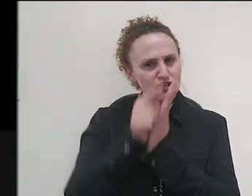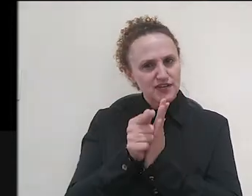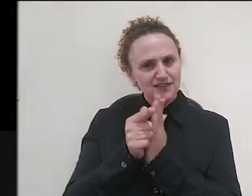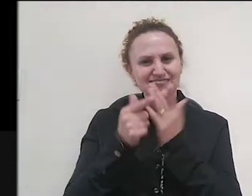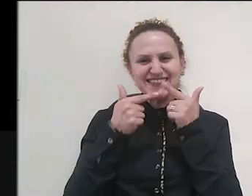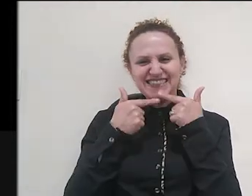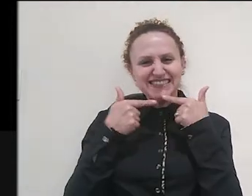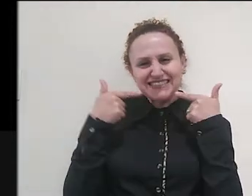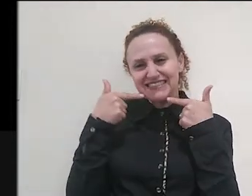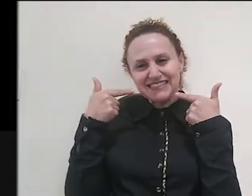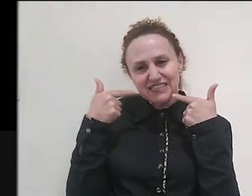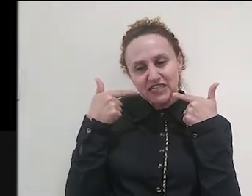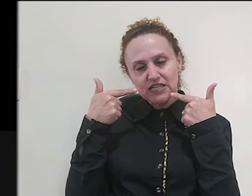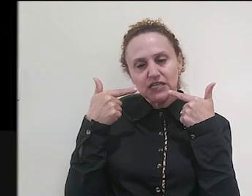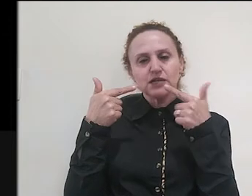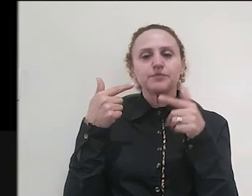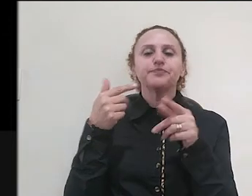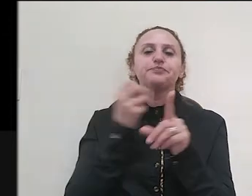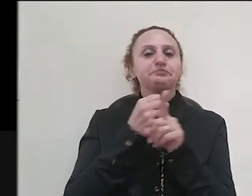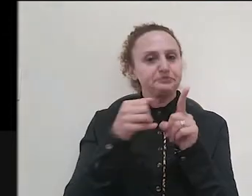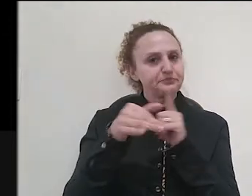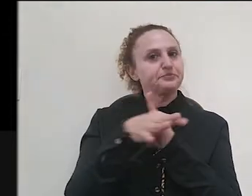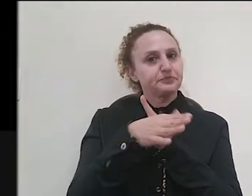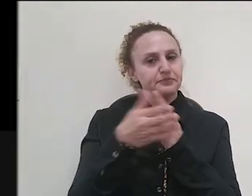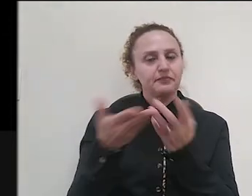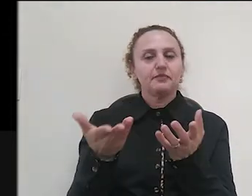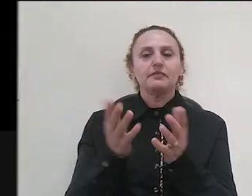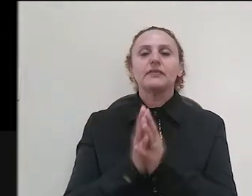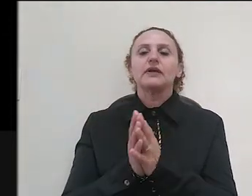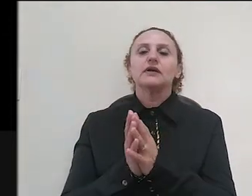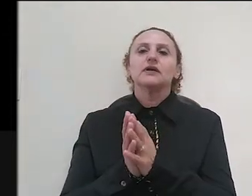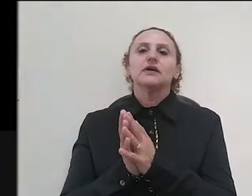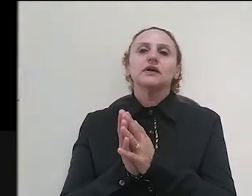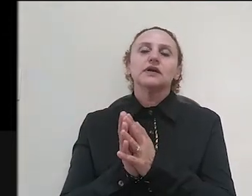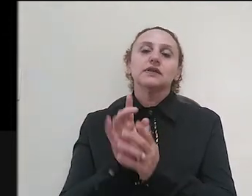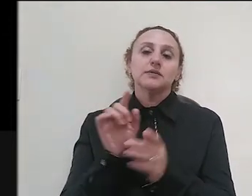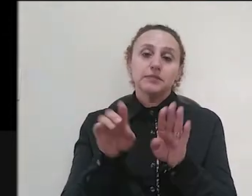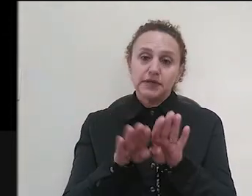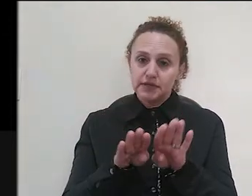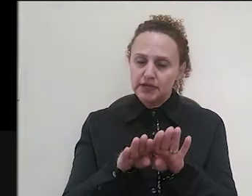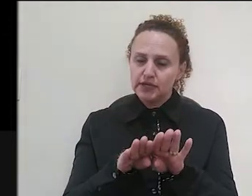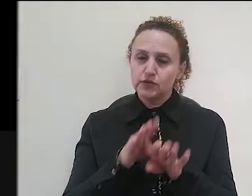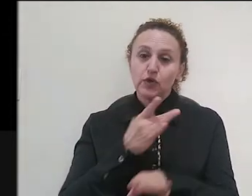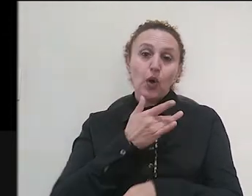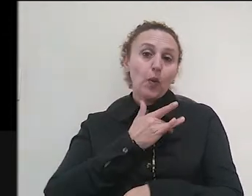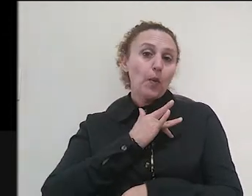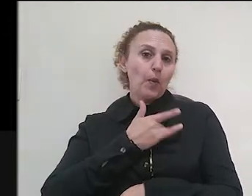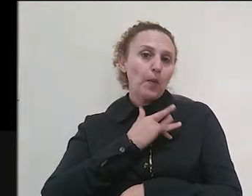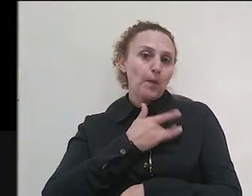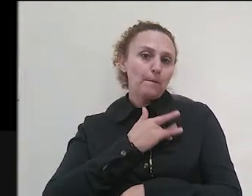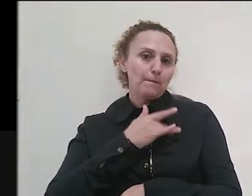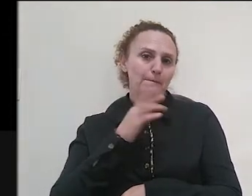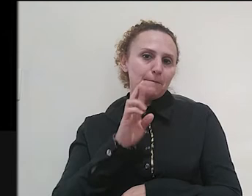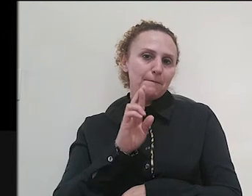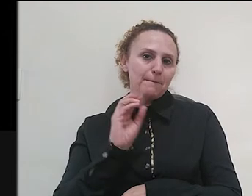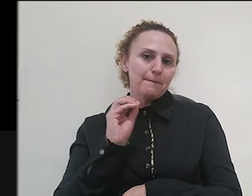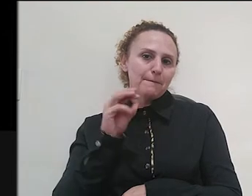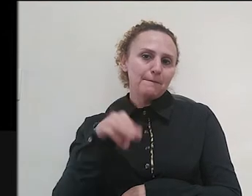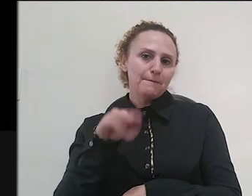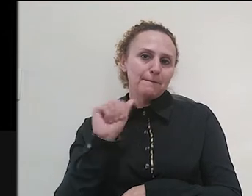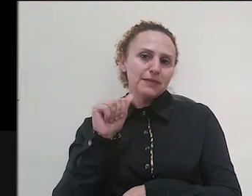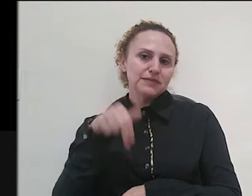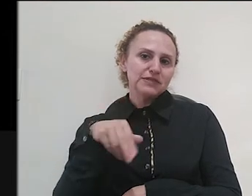debochar da sociedade. E na prosa a gente tem os romances de cavalaria. Então ali vai surgir a